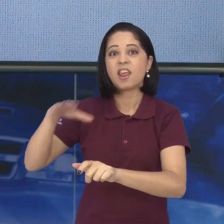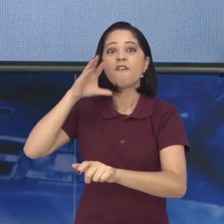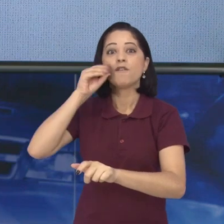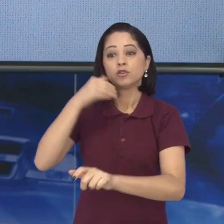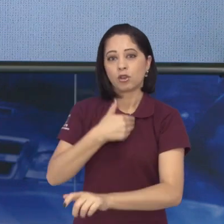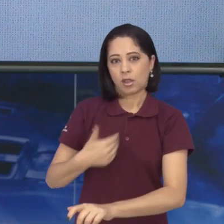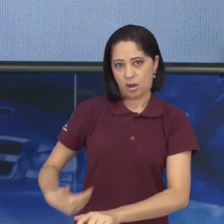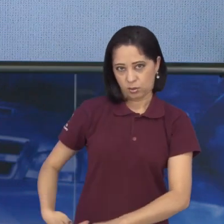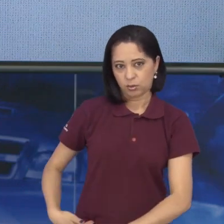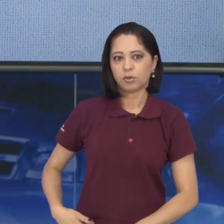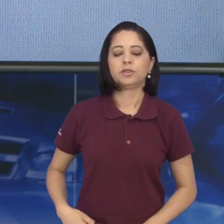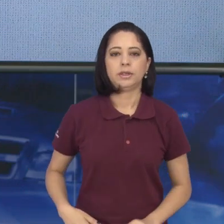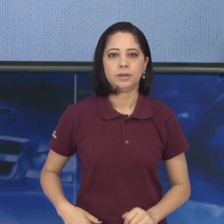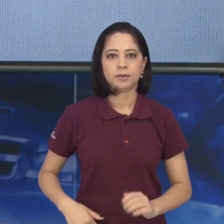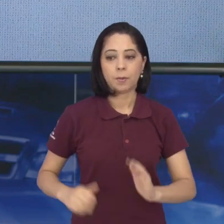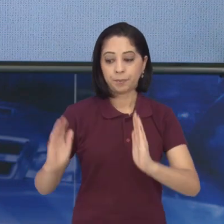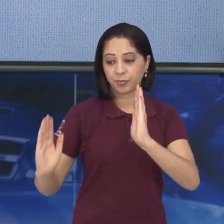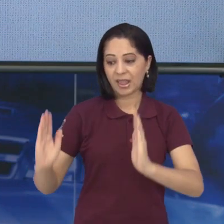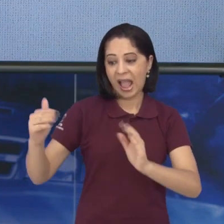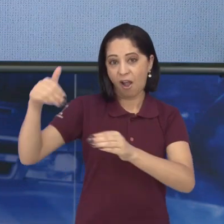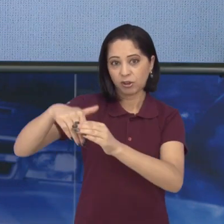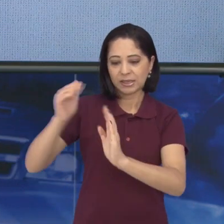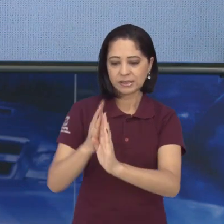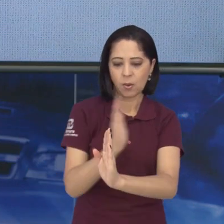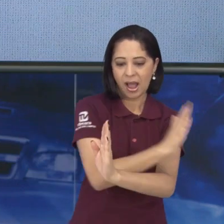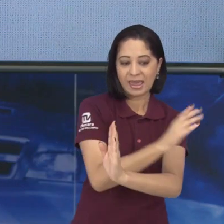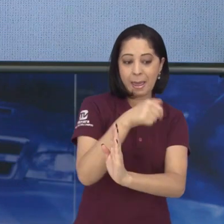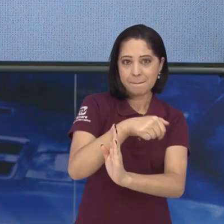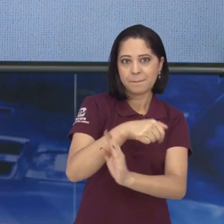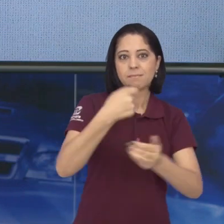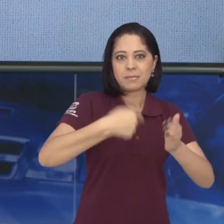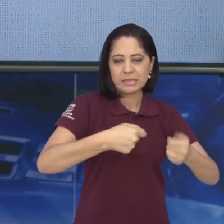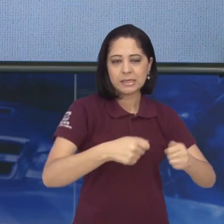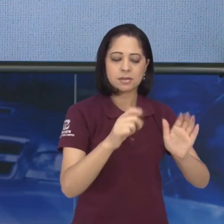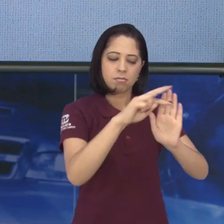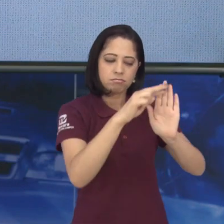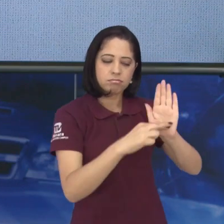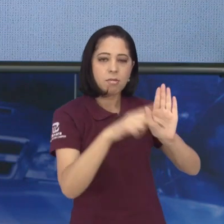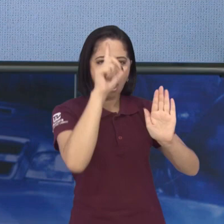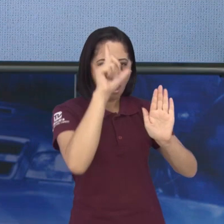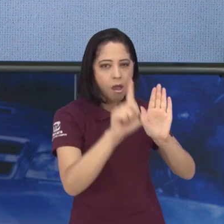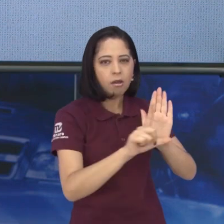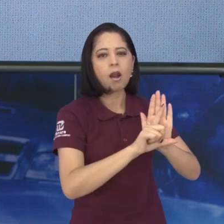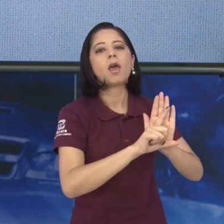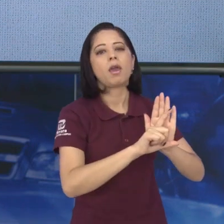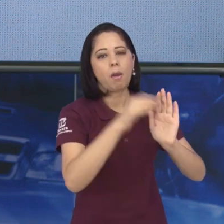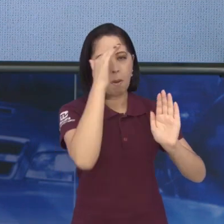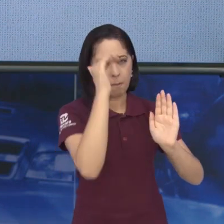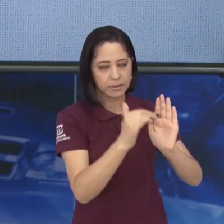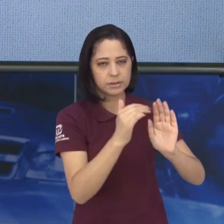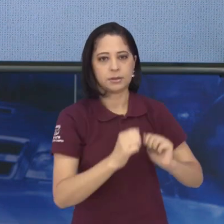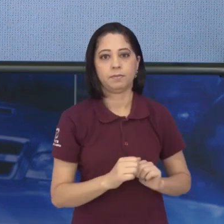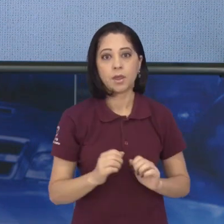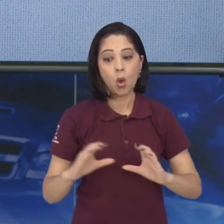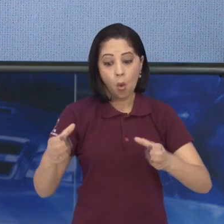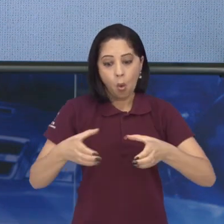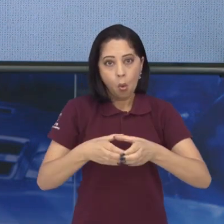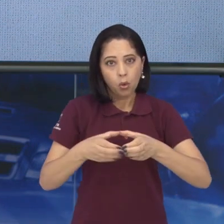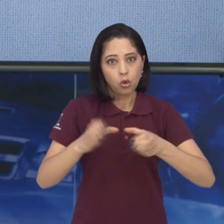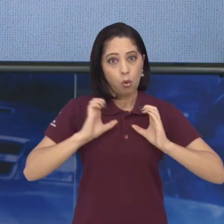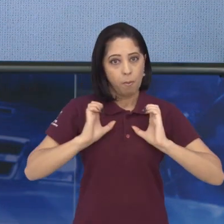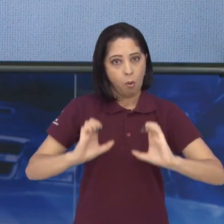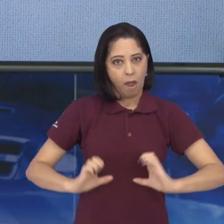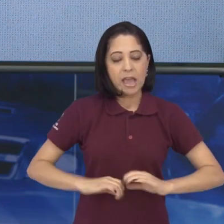agentes públicos durante um período antes do dia da votação. E aqui na Câmara Municipal, a Comissão de Ética segue atenta. São